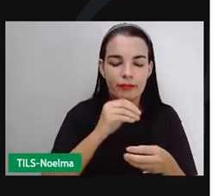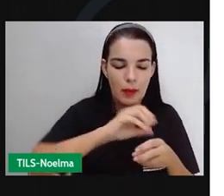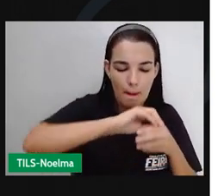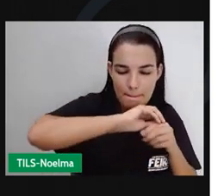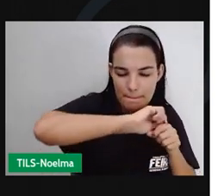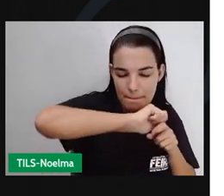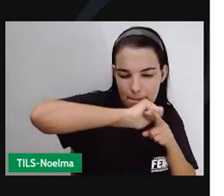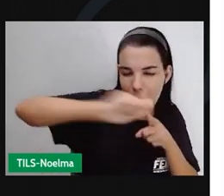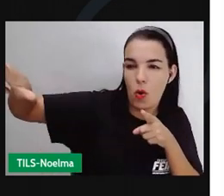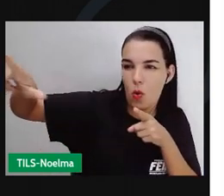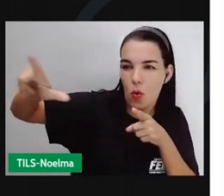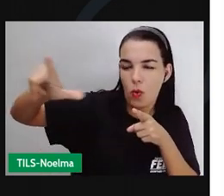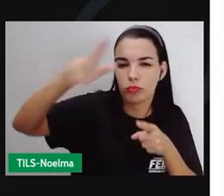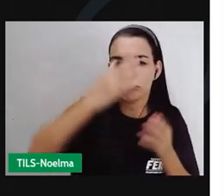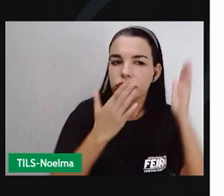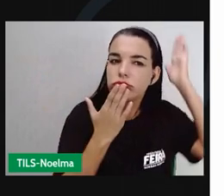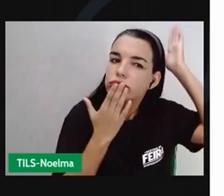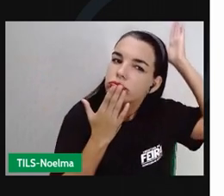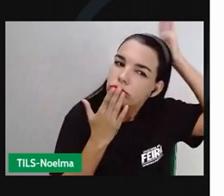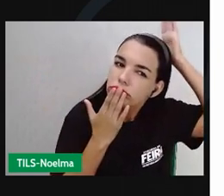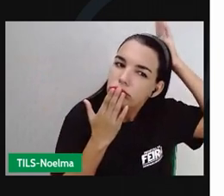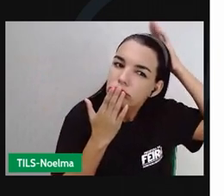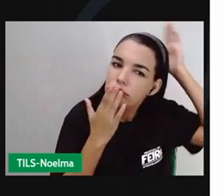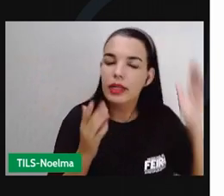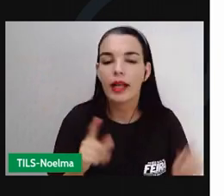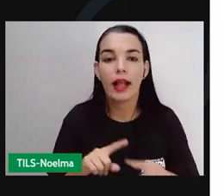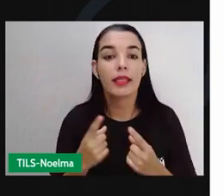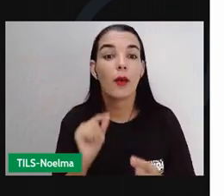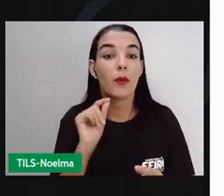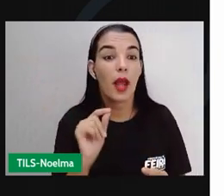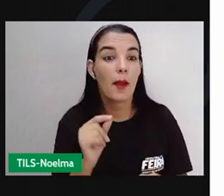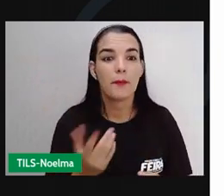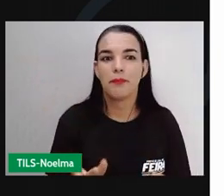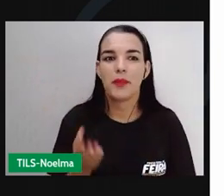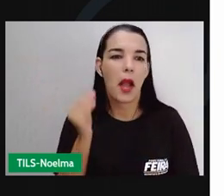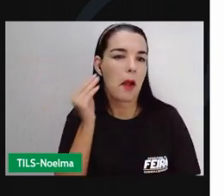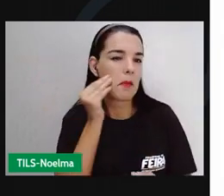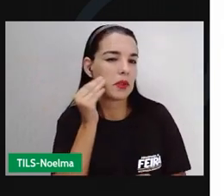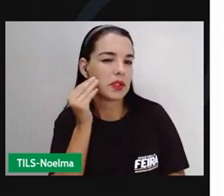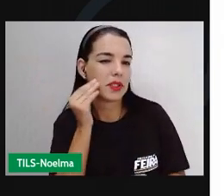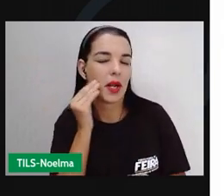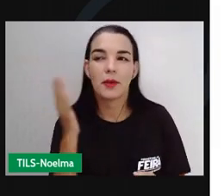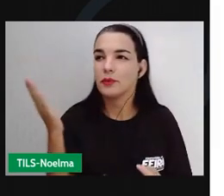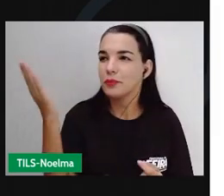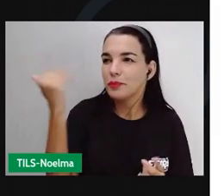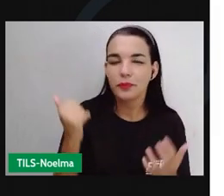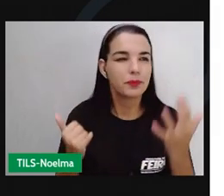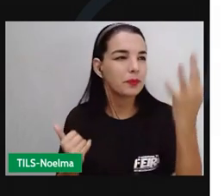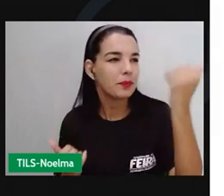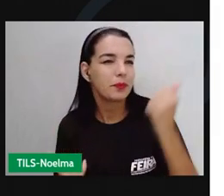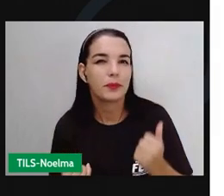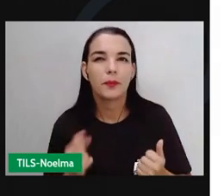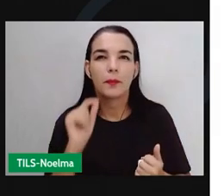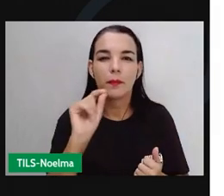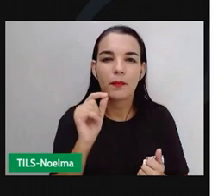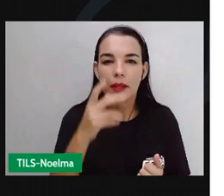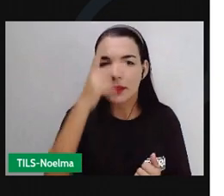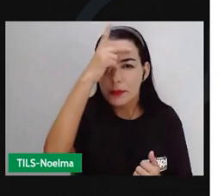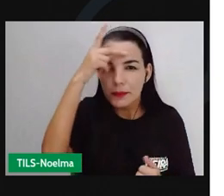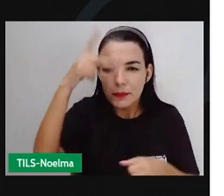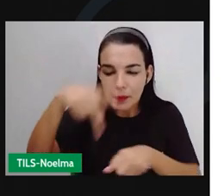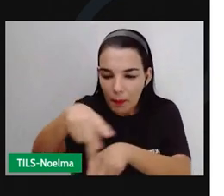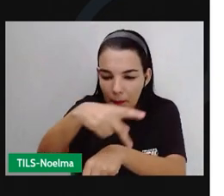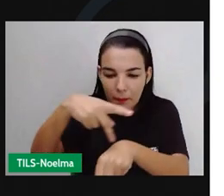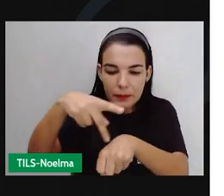Uma estratégia de propaganda é montada para trazer os estrangeiros. E parte dos custos da viagem é bancada pelo